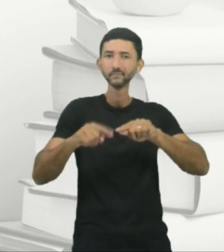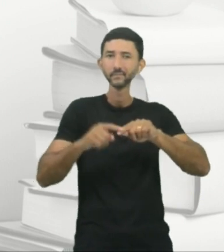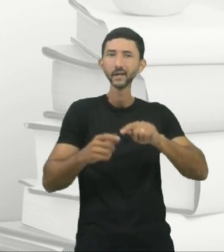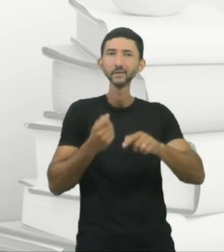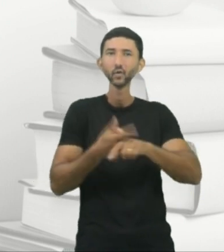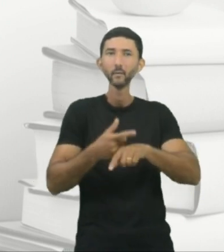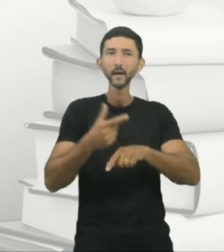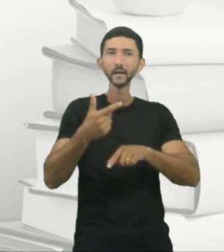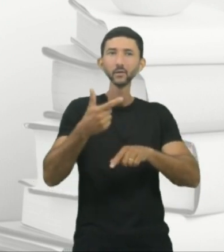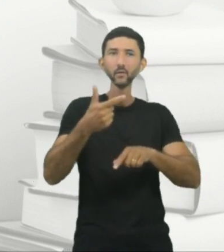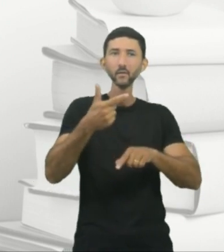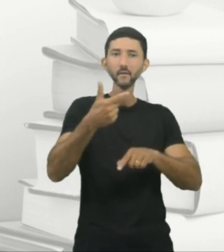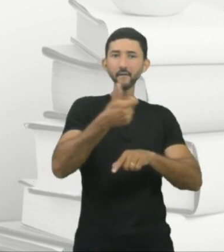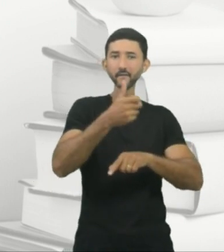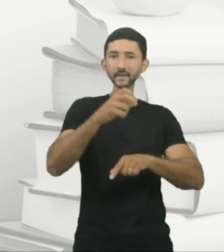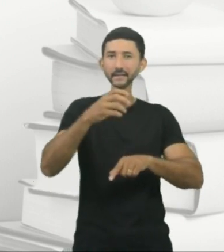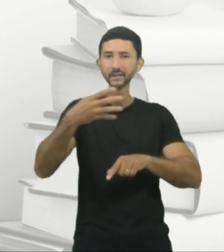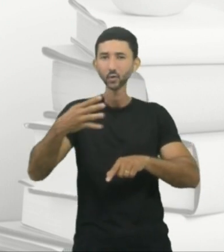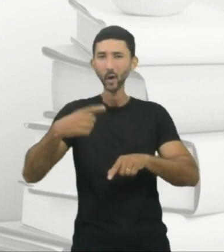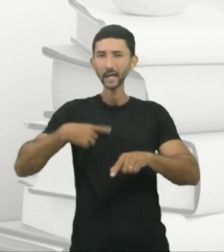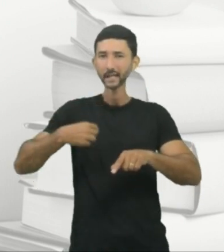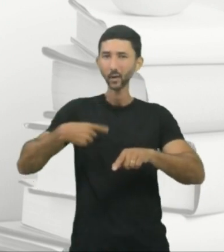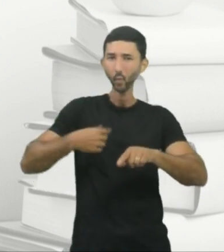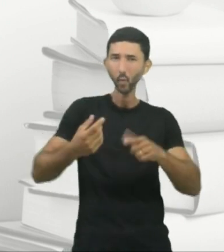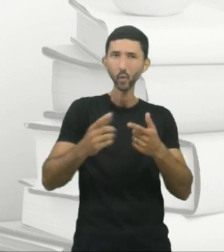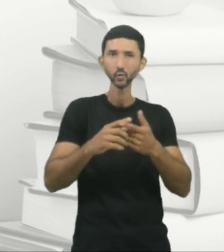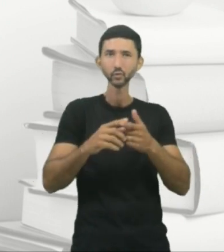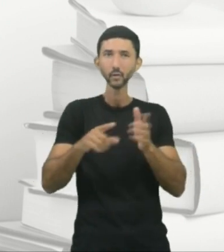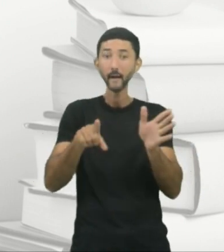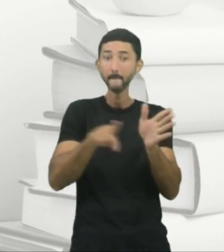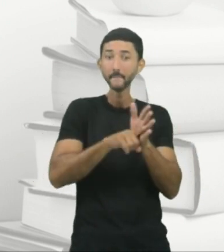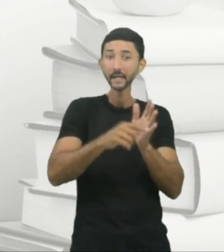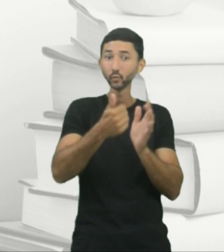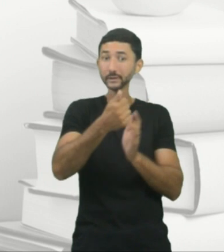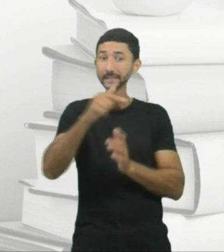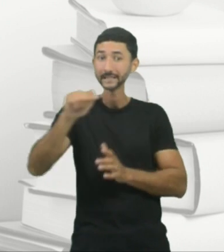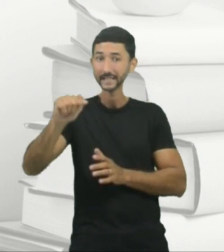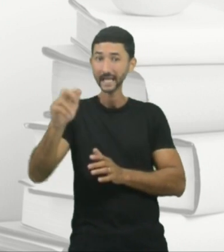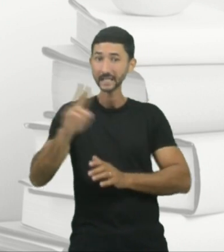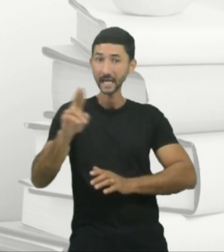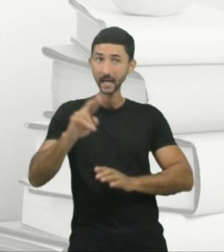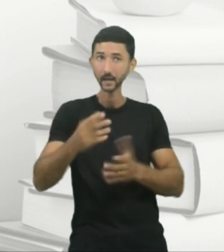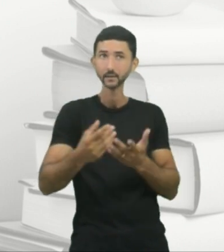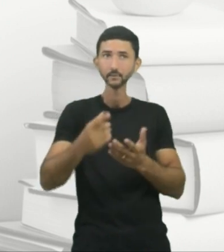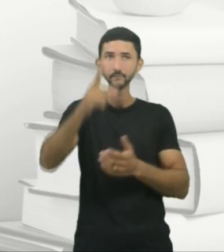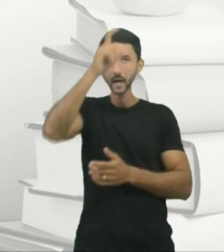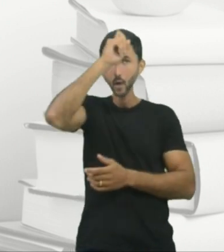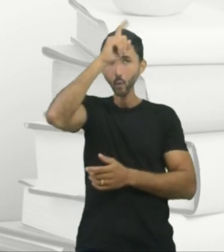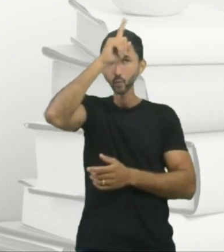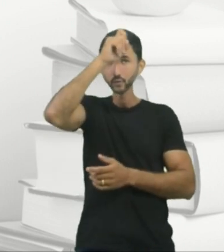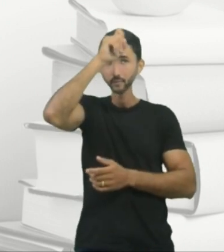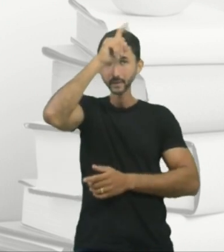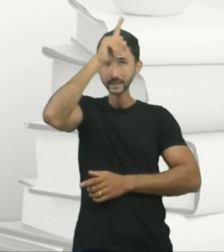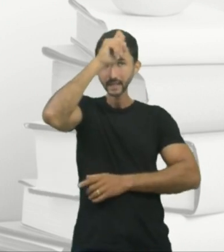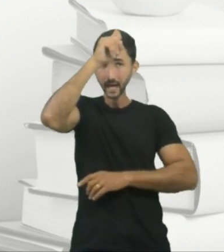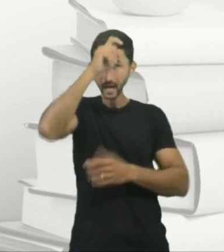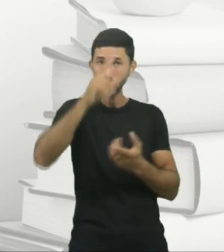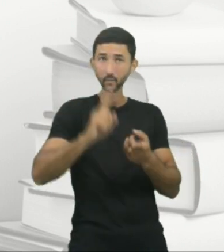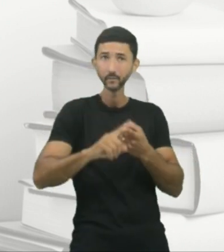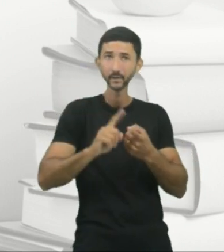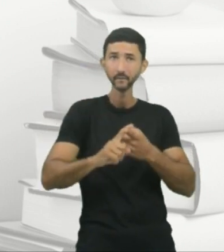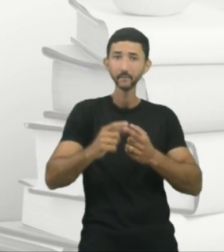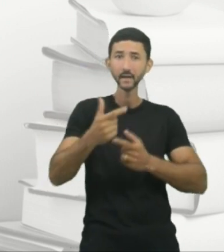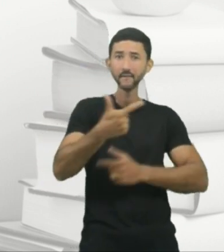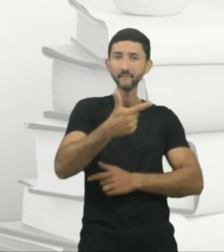dia 24/8, menos R$ 17,00. Hospital, também no dia